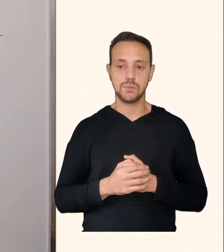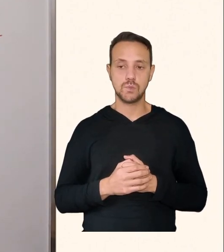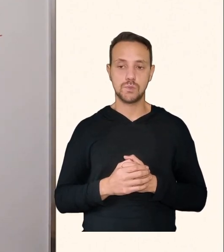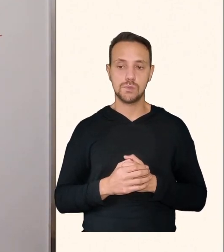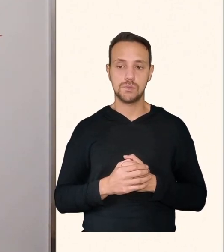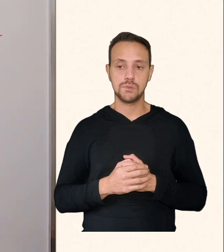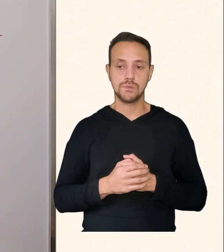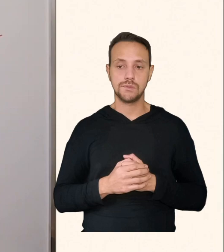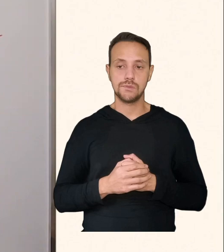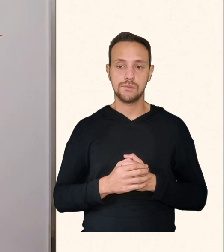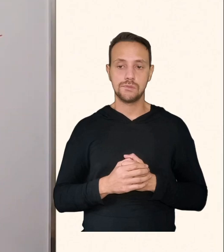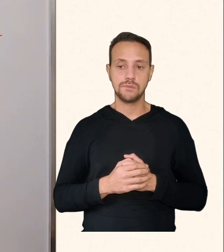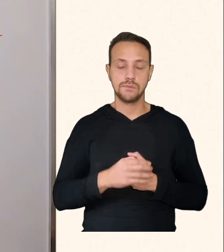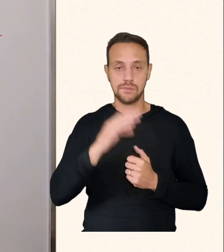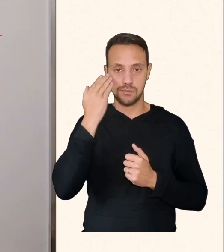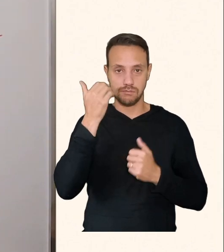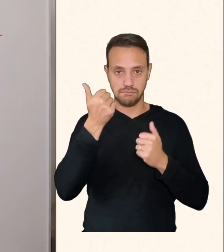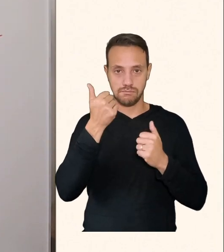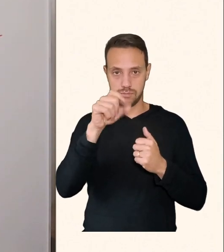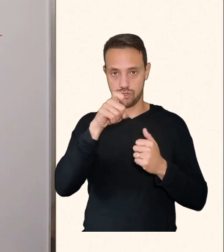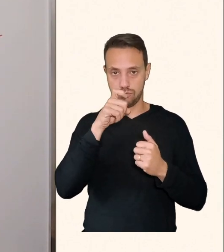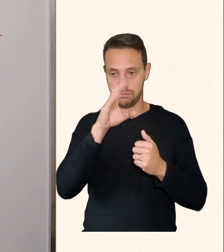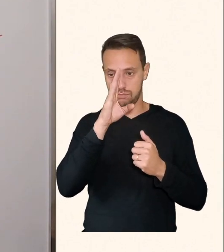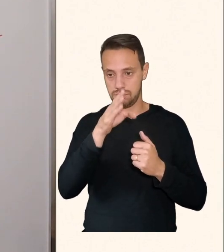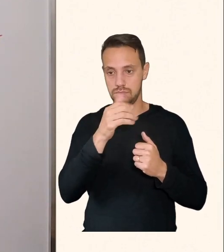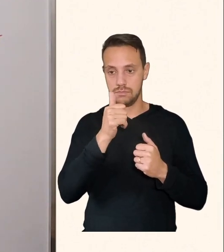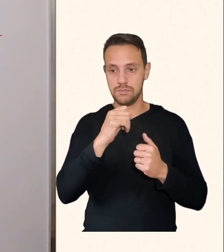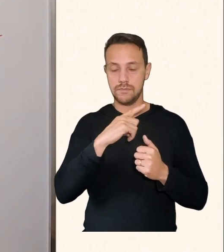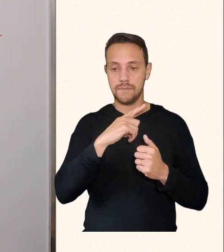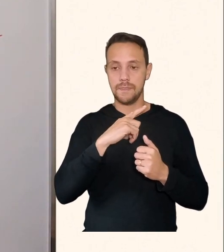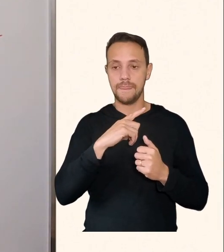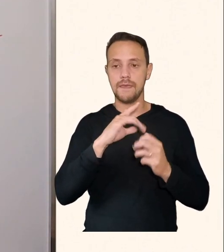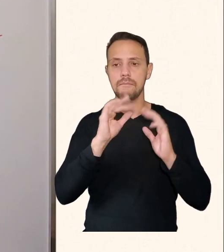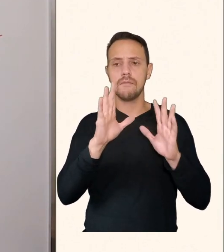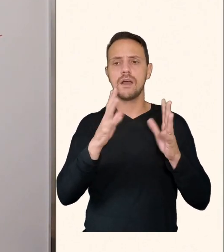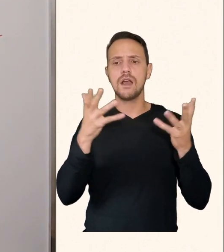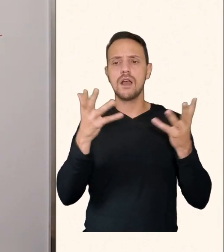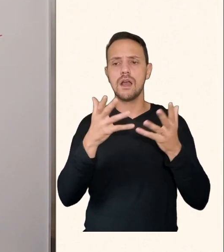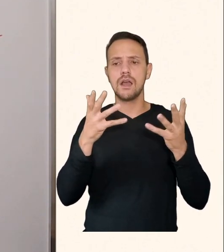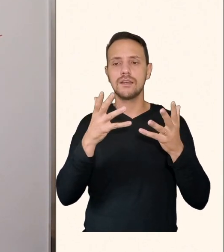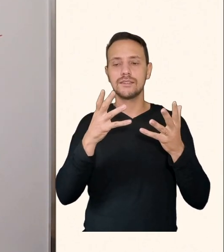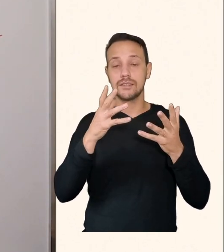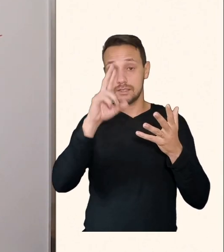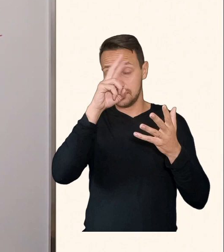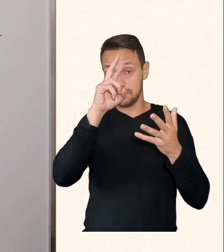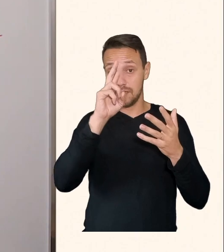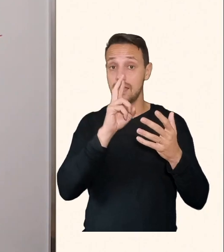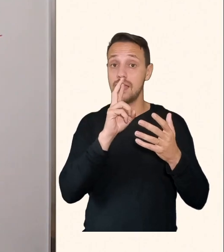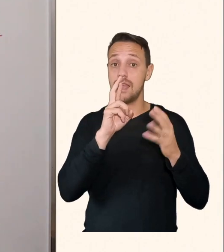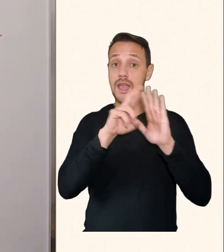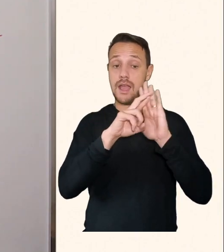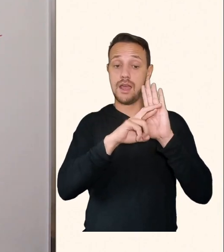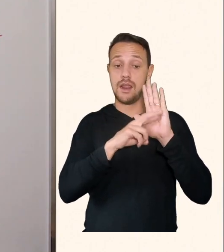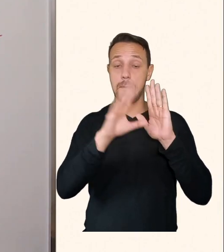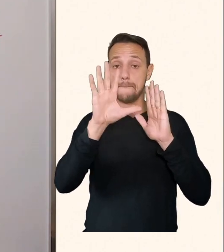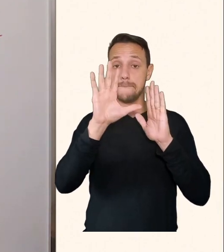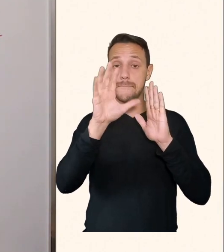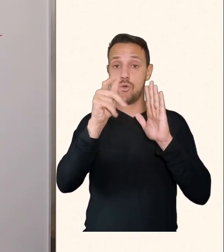Beleza, pessoal? Muito bem. Vamos agora utilizar a regra da mão direita para encontrar os sinais, ou,